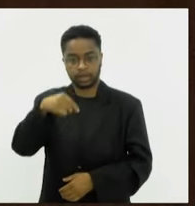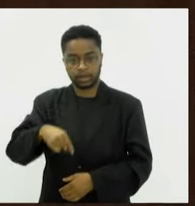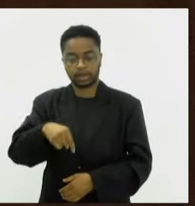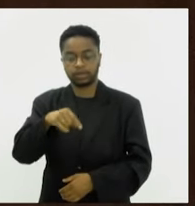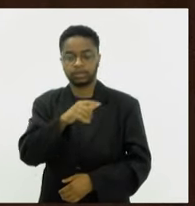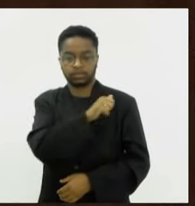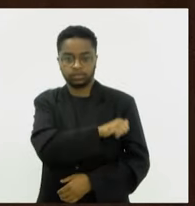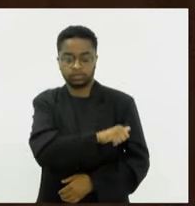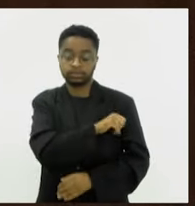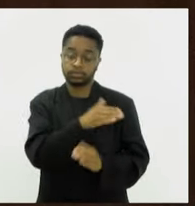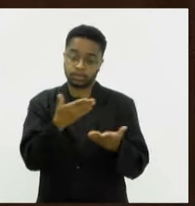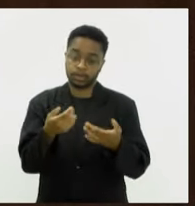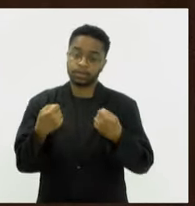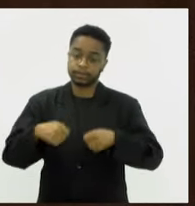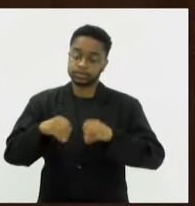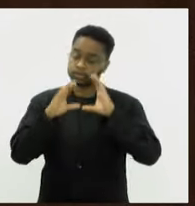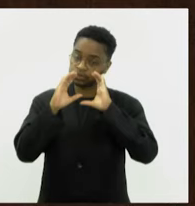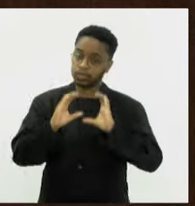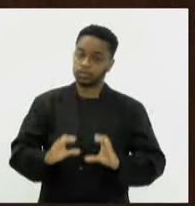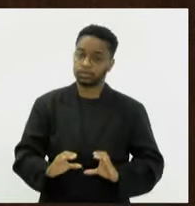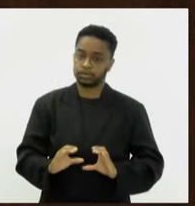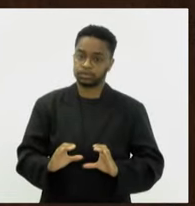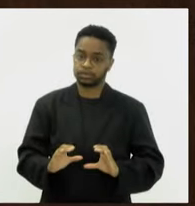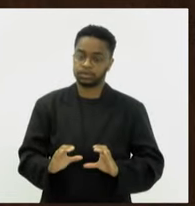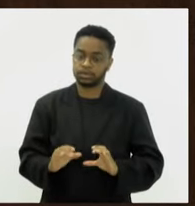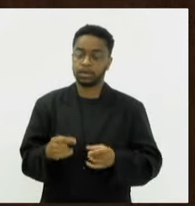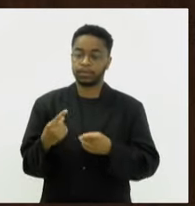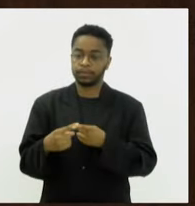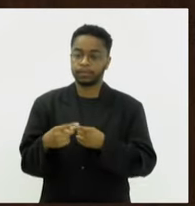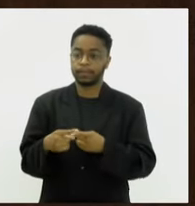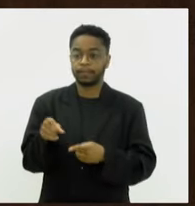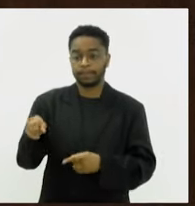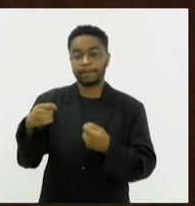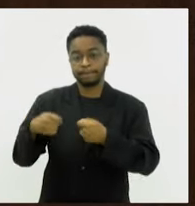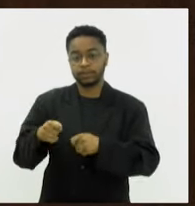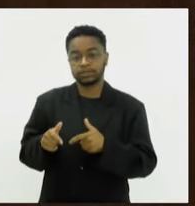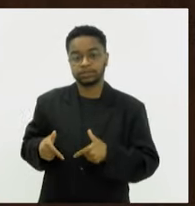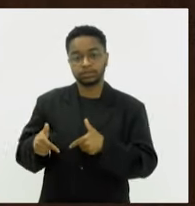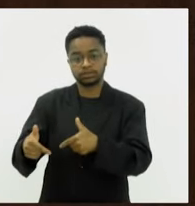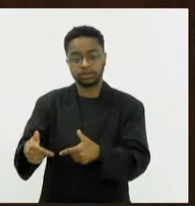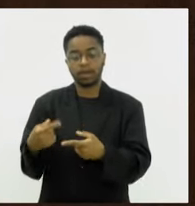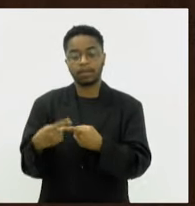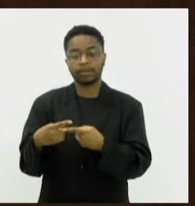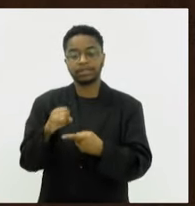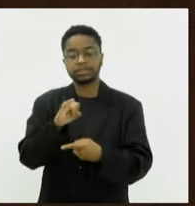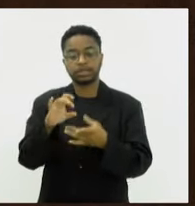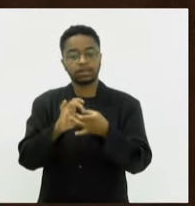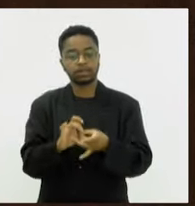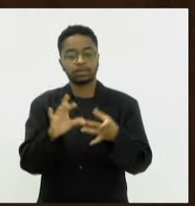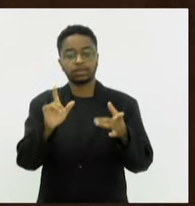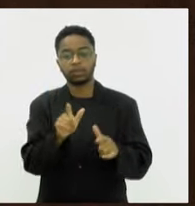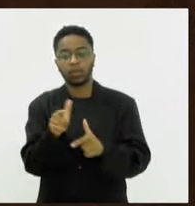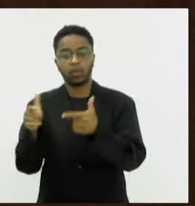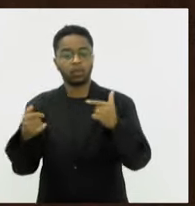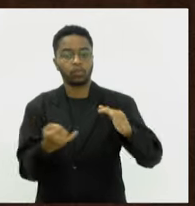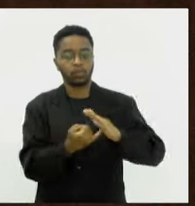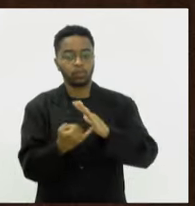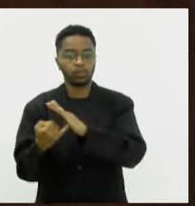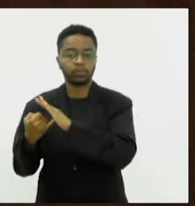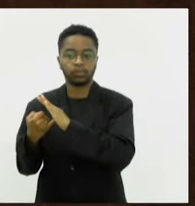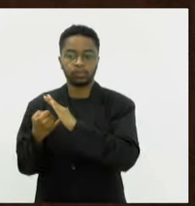e tem que se comportar como tal. Afinal de contas, ele tem que governar. Quando se abre espaço para que outras